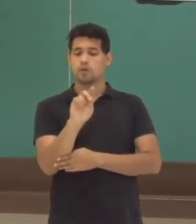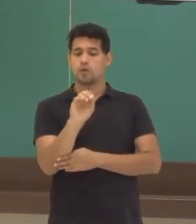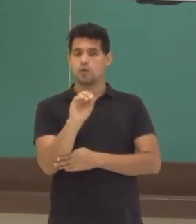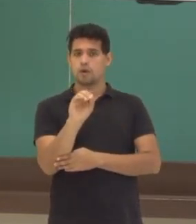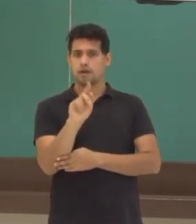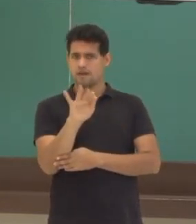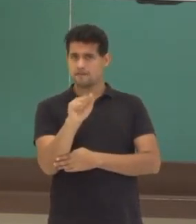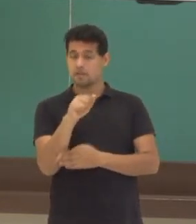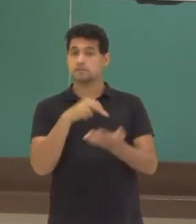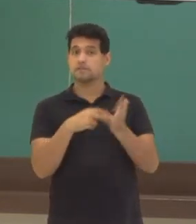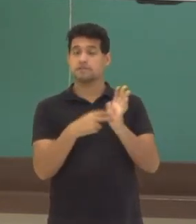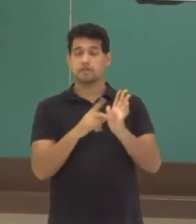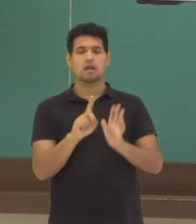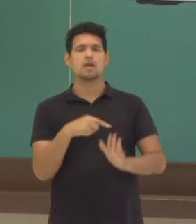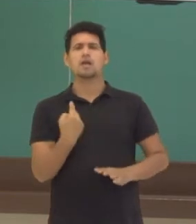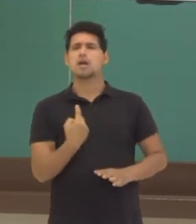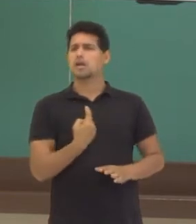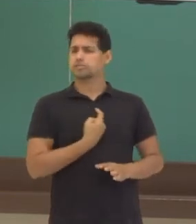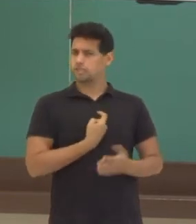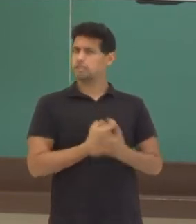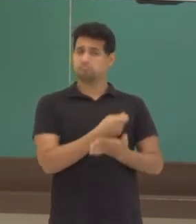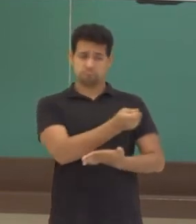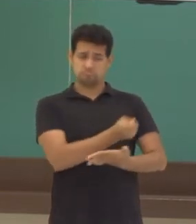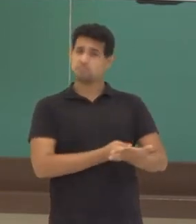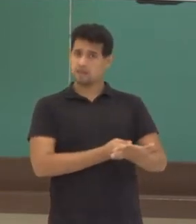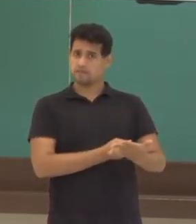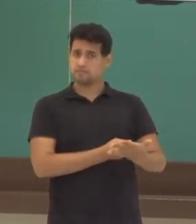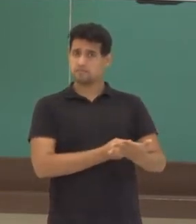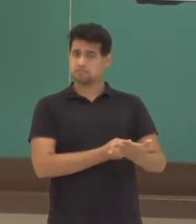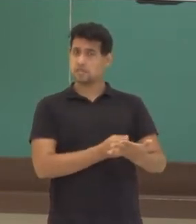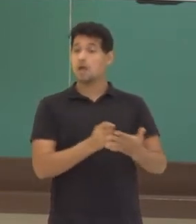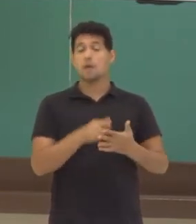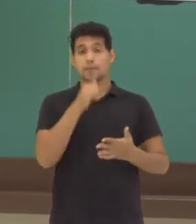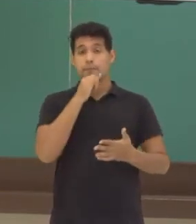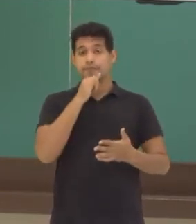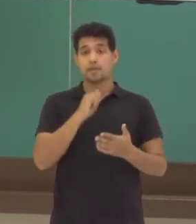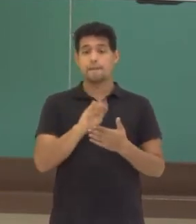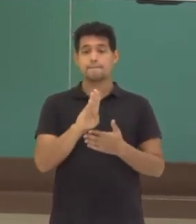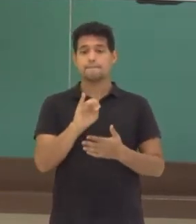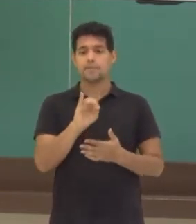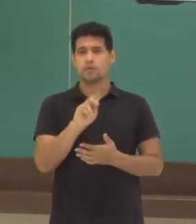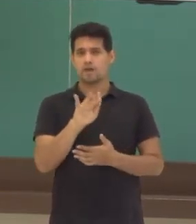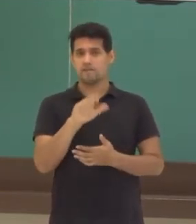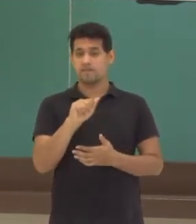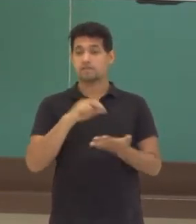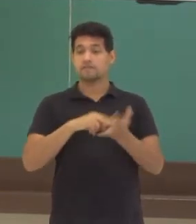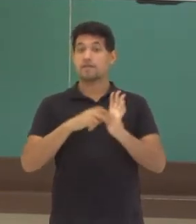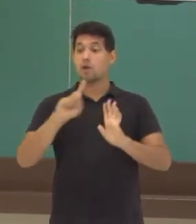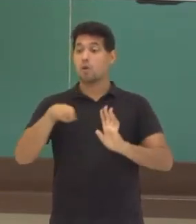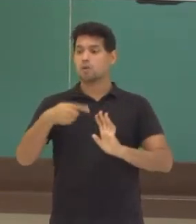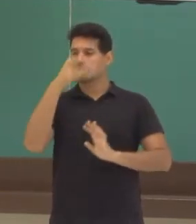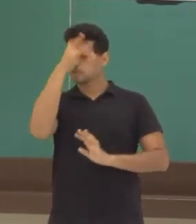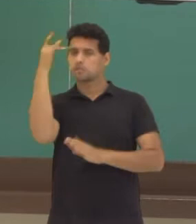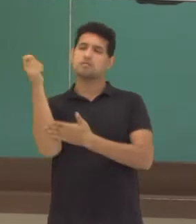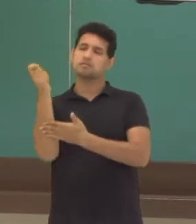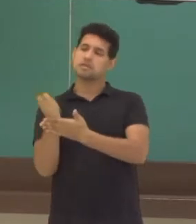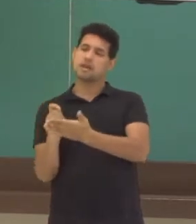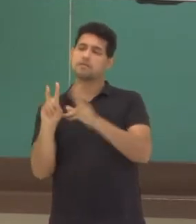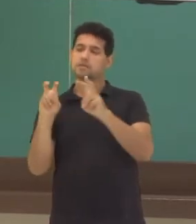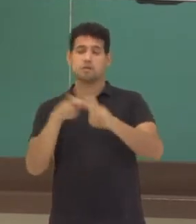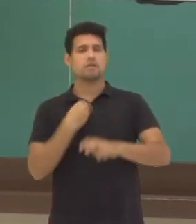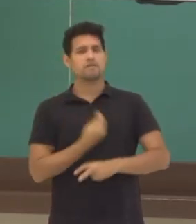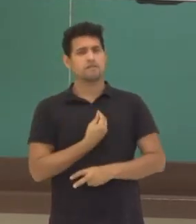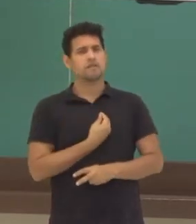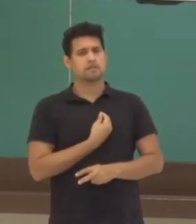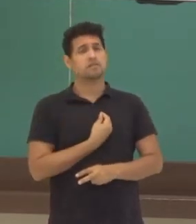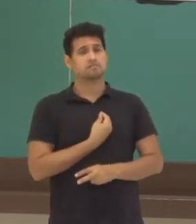somos os autores da nossa história. Então nós podemos ser escritores de um livro que fala sobre a nossa história.